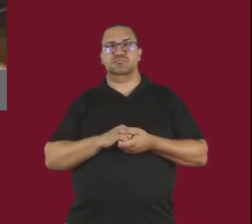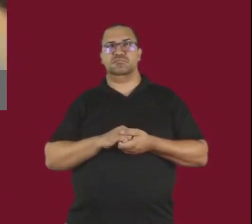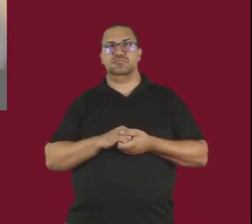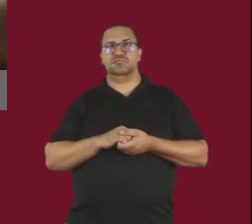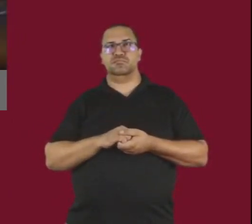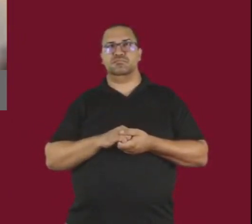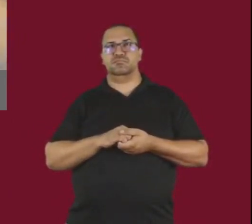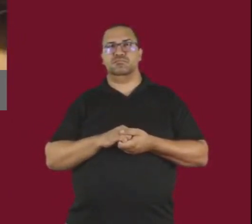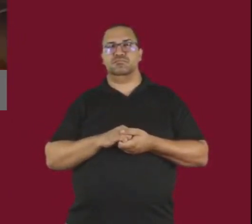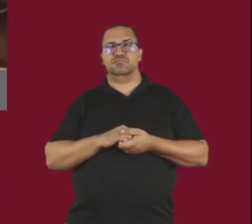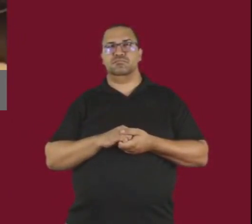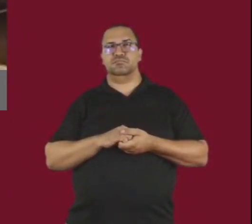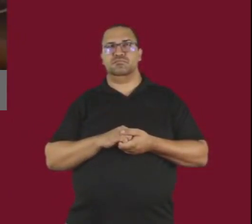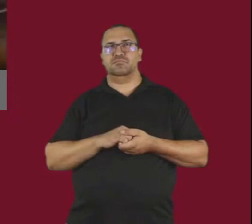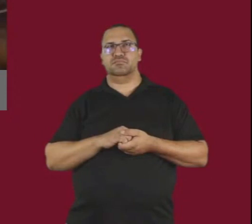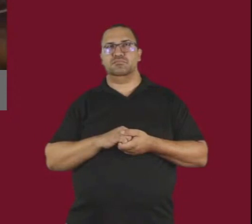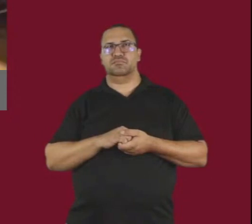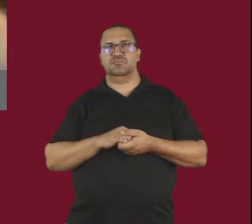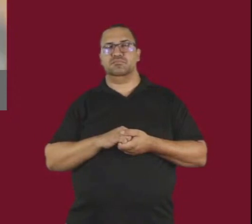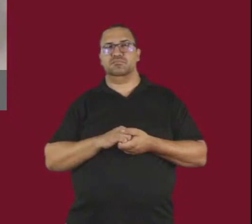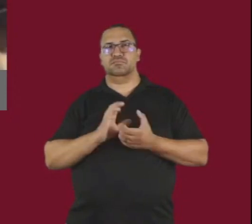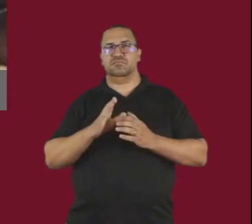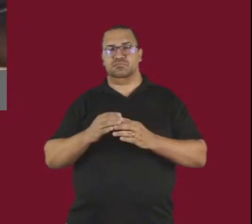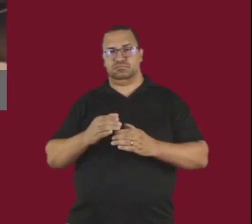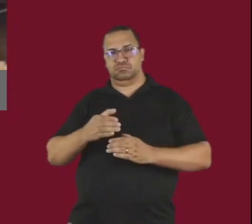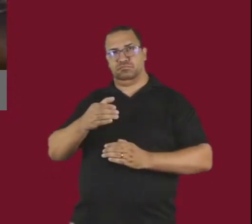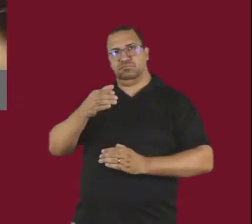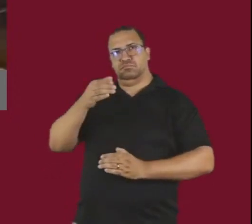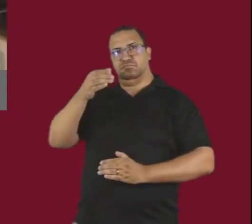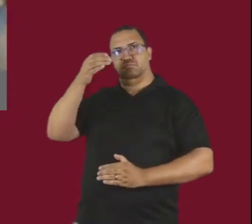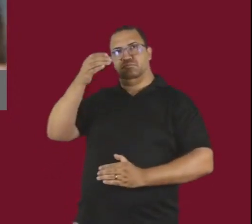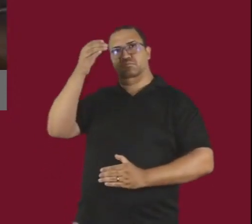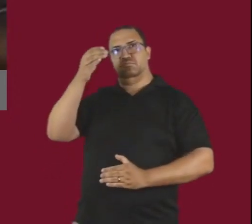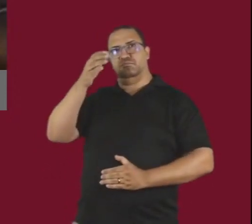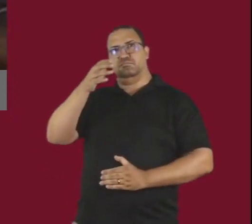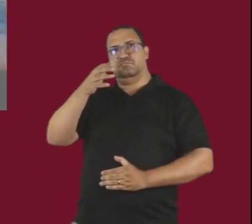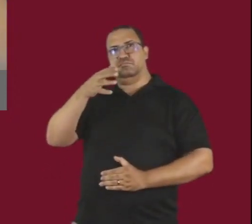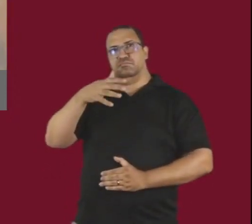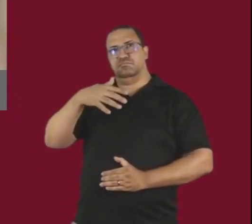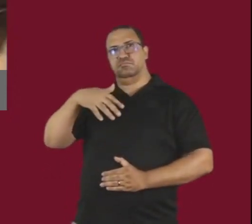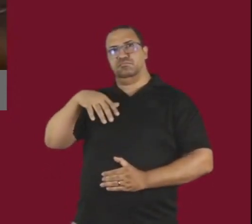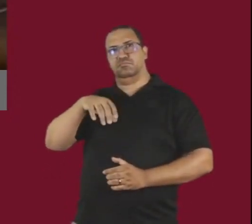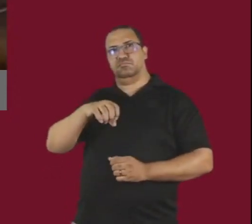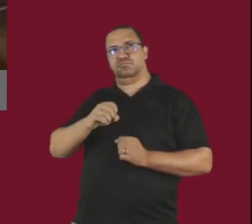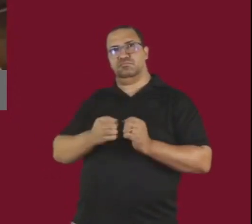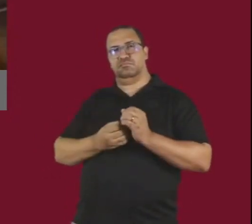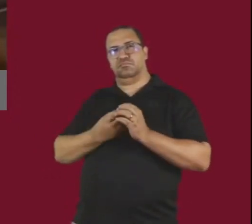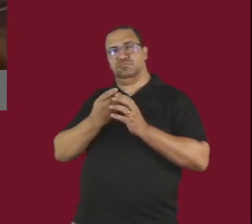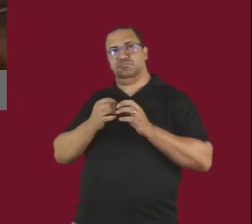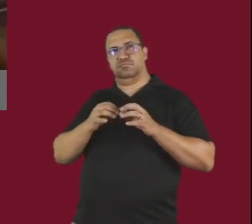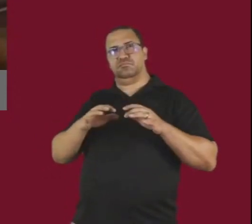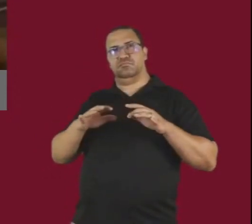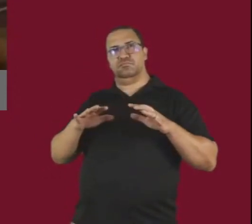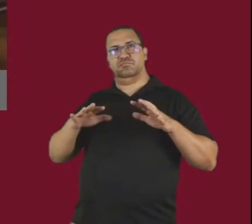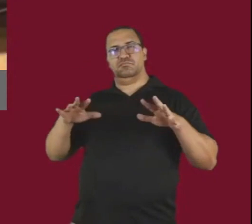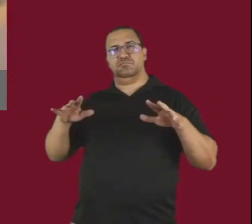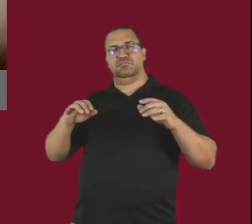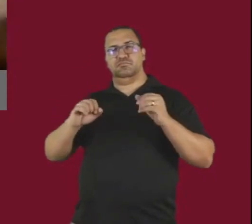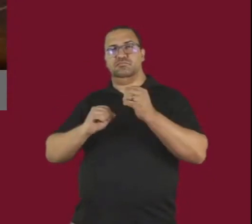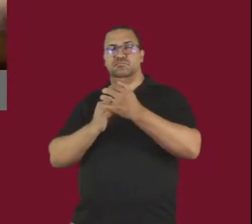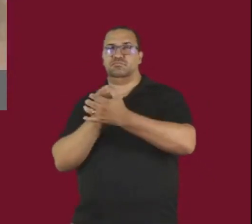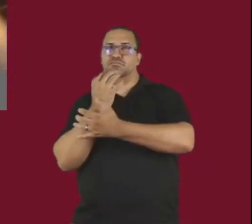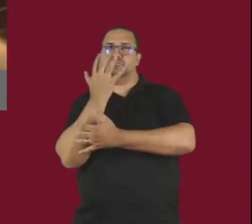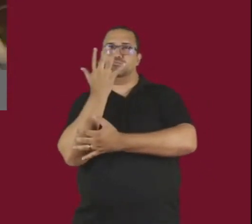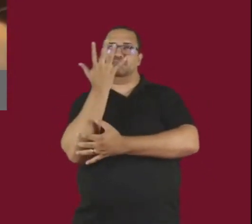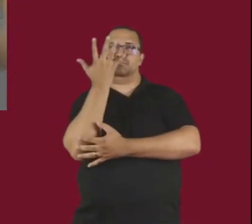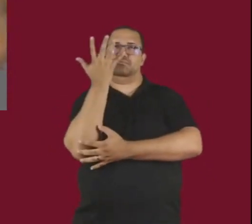é o tronco, é o que vai fazer Suma Uma se tornar uma árvore que faça